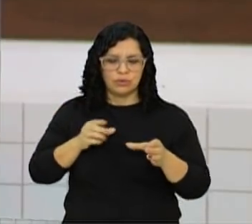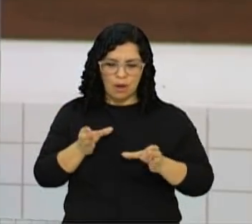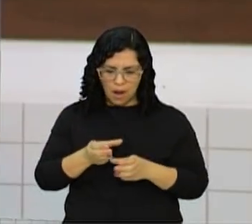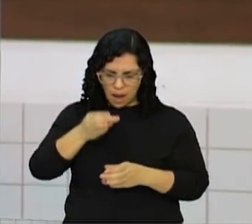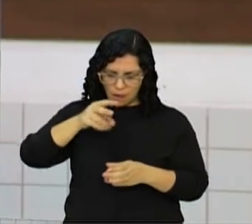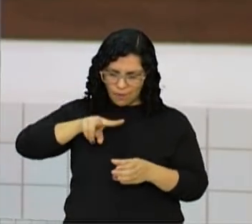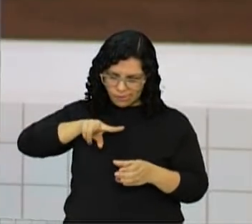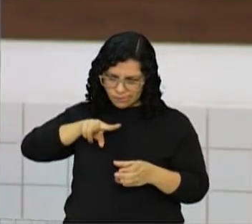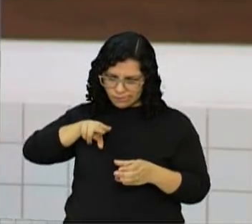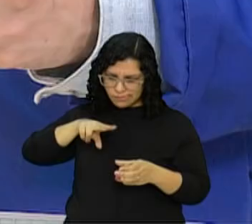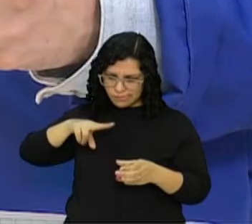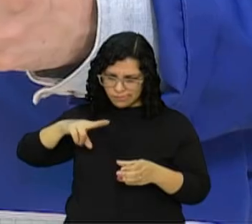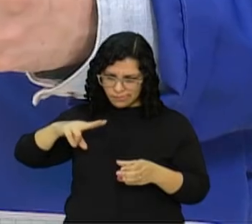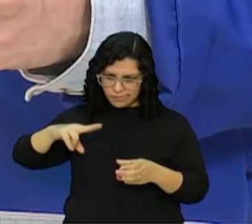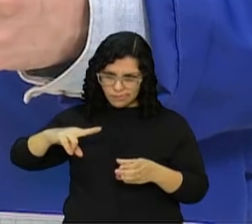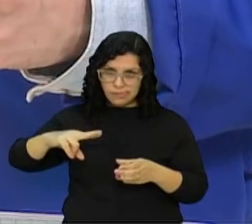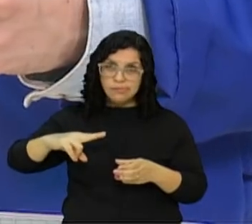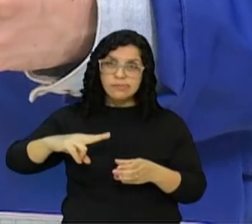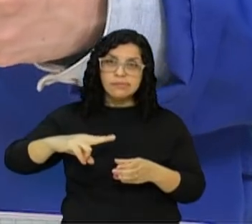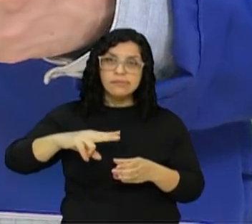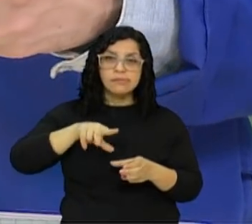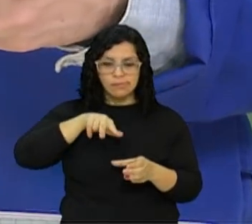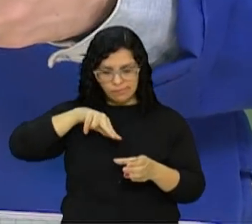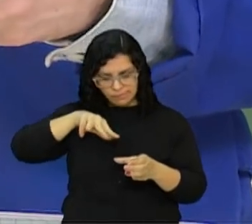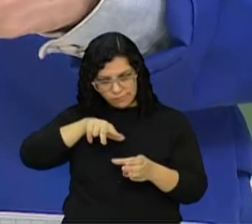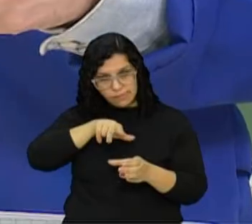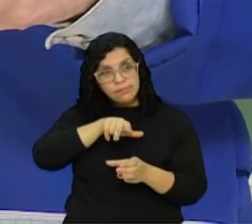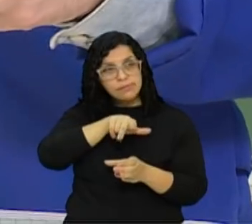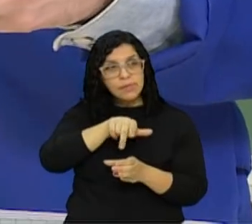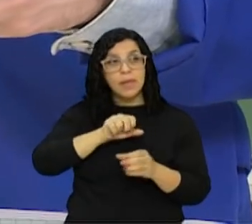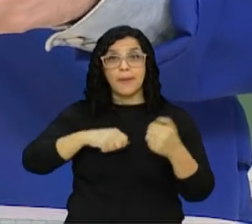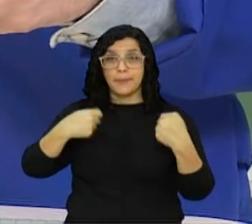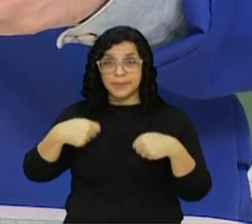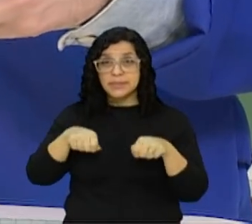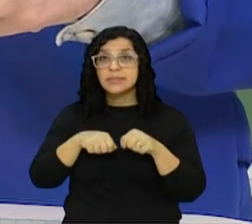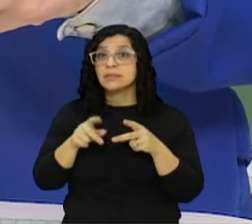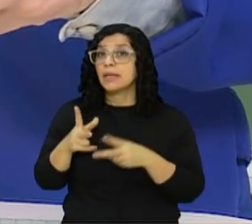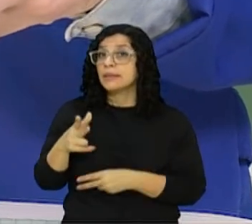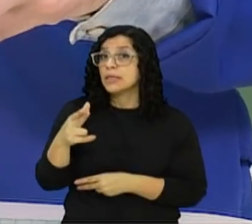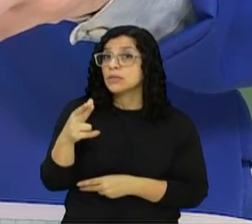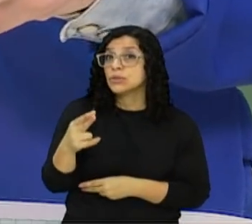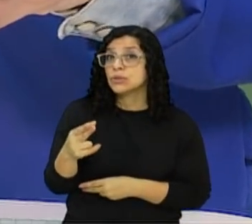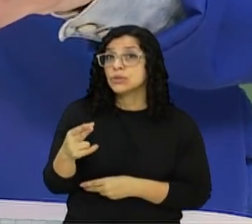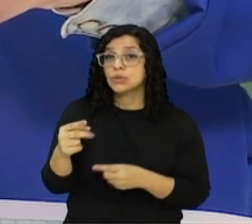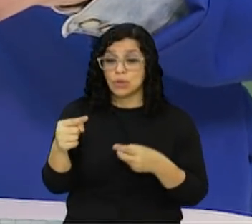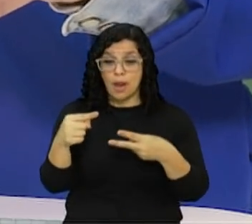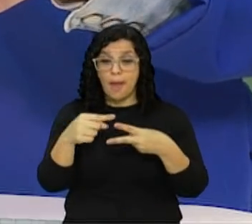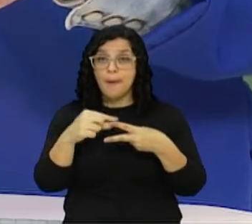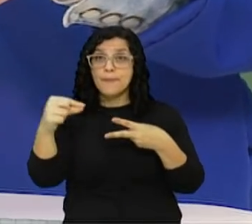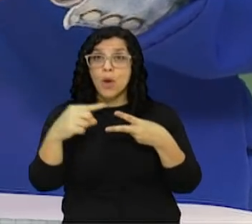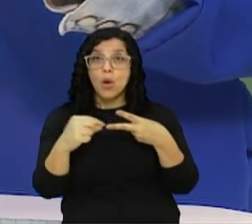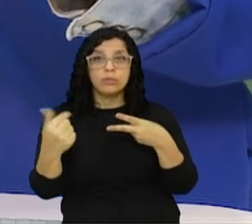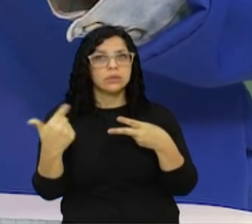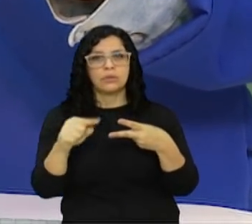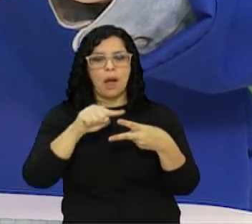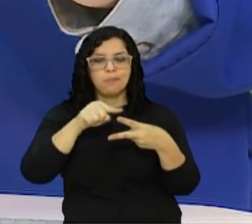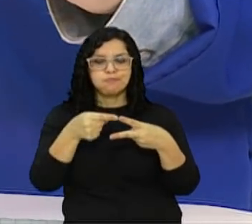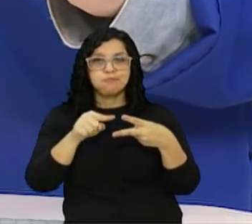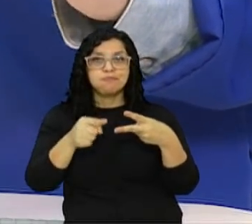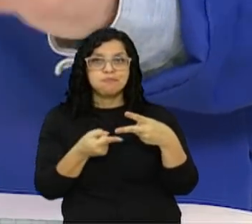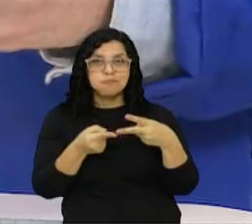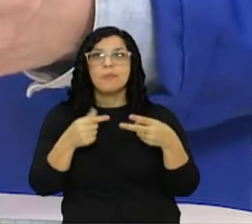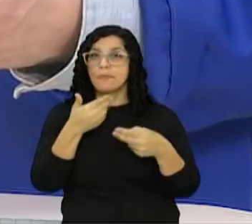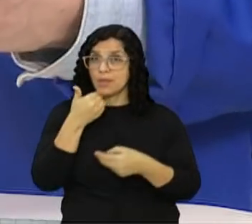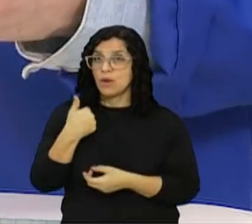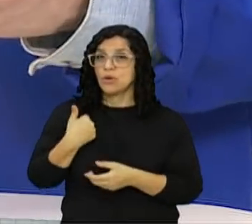tesoura sem ponta, eu sou adulto, mas mesmo assim eu vou usar uma tesoura sem ponta. E nós